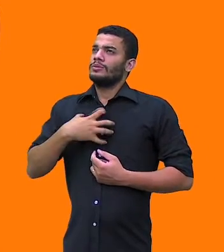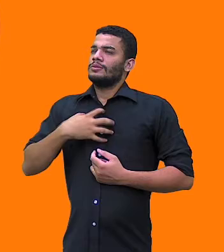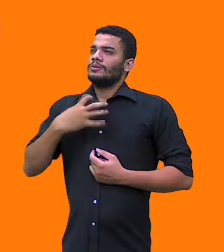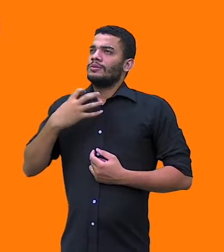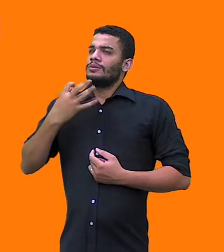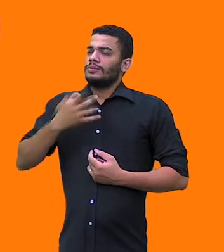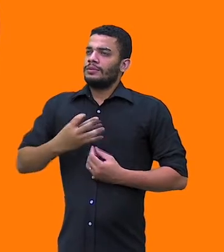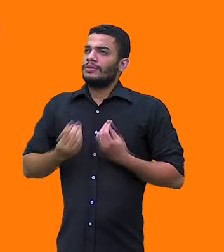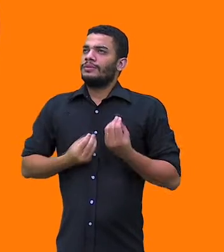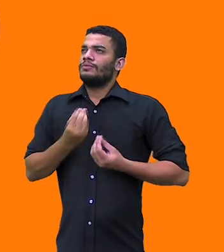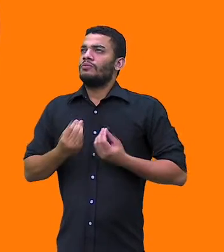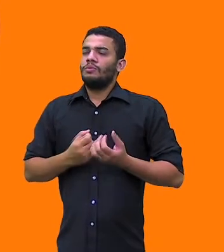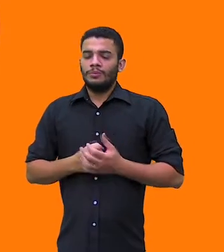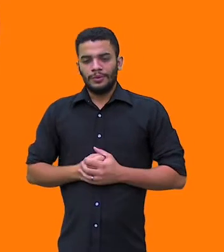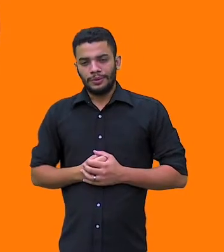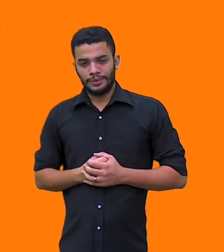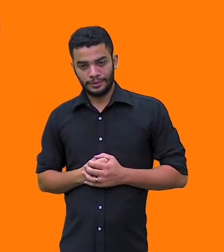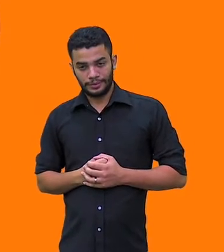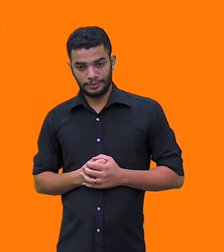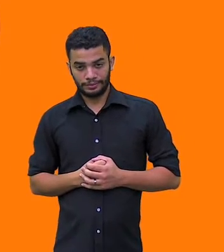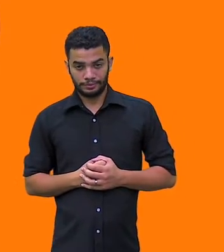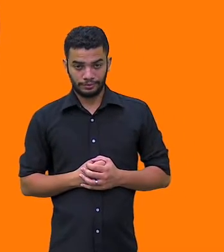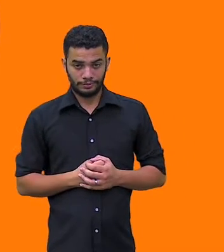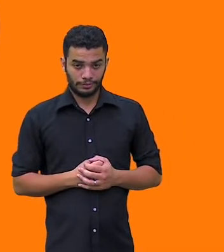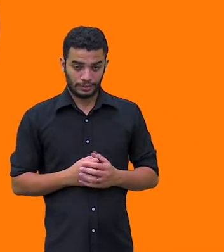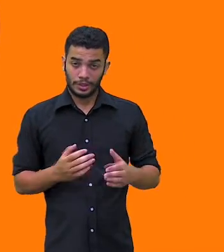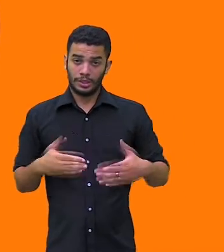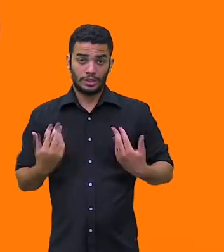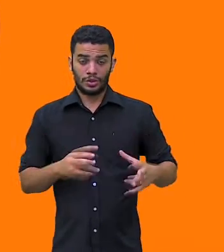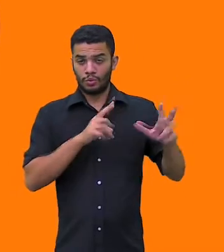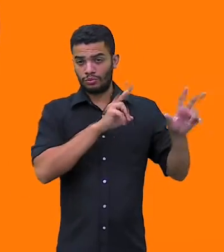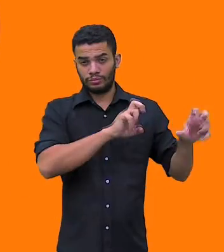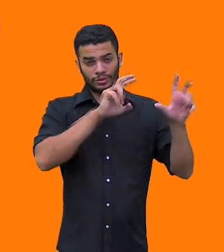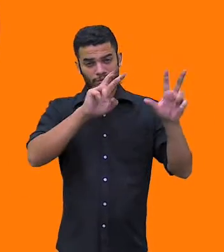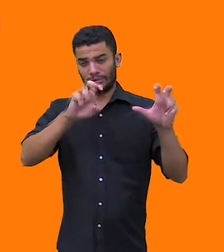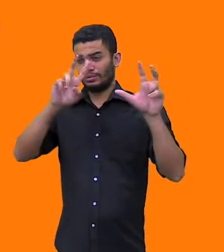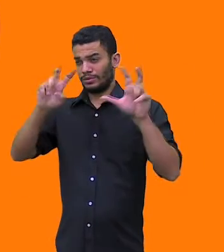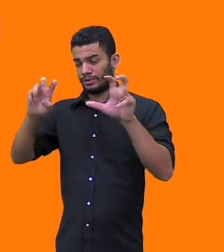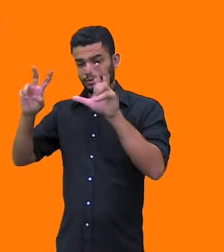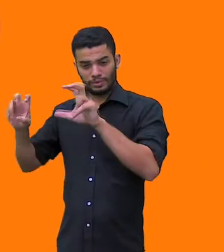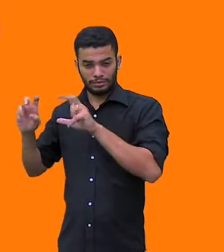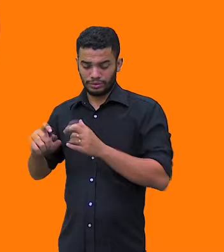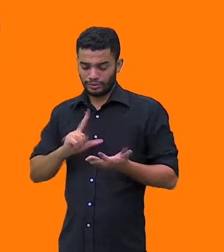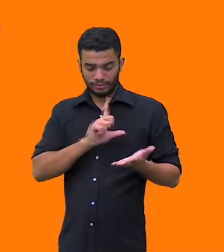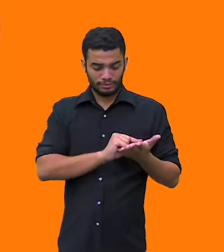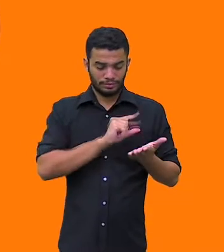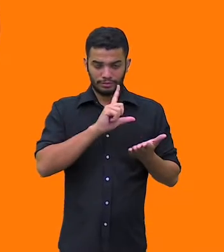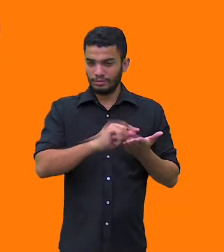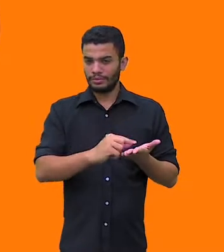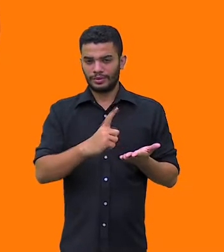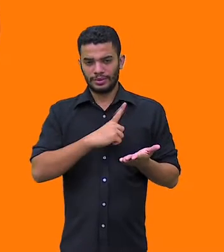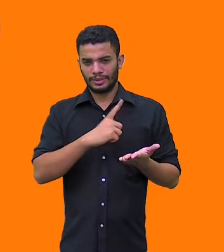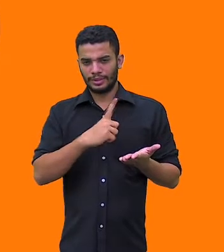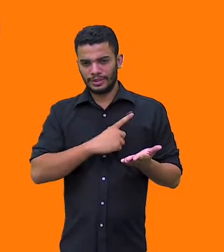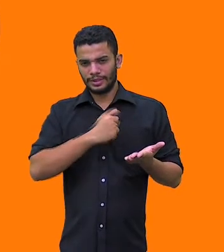Então, nesse sentido aí, qualquer assunto pode ser trabalhado aqui dentro do artigo de opinião,